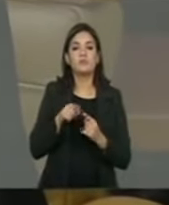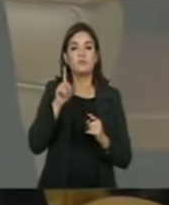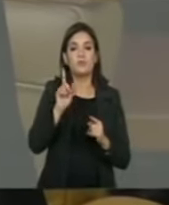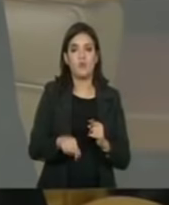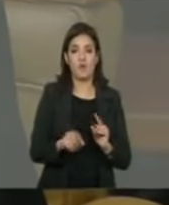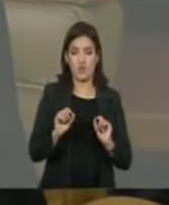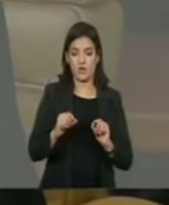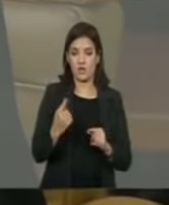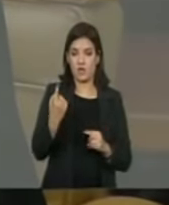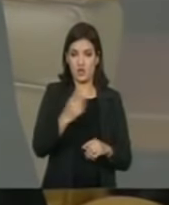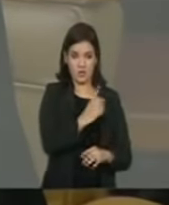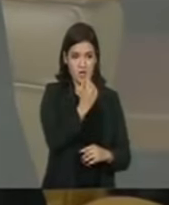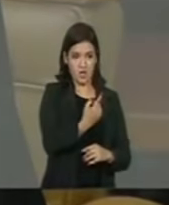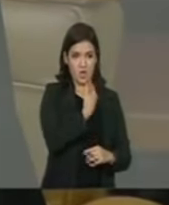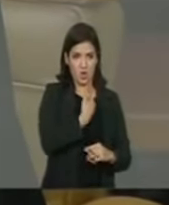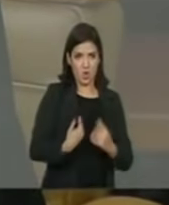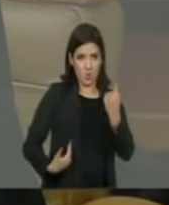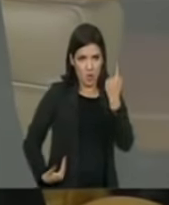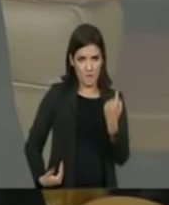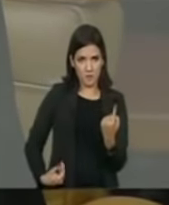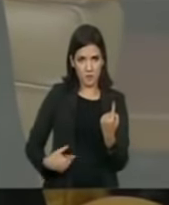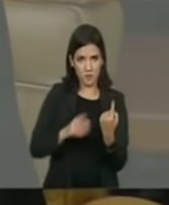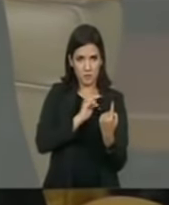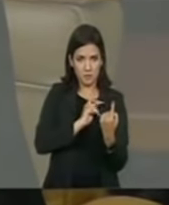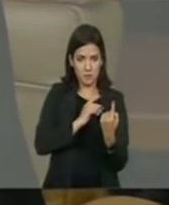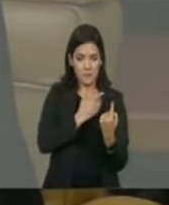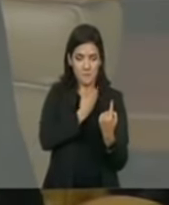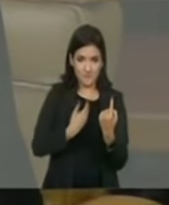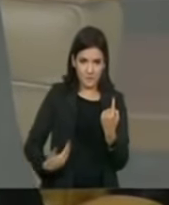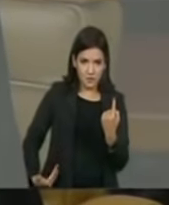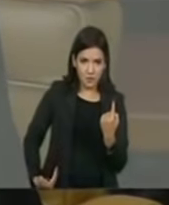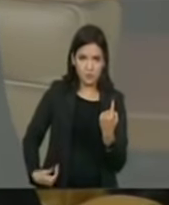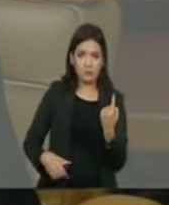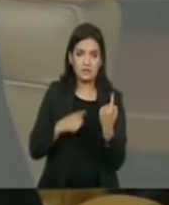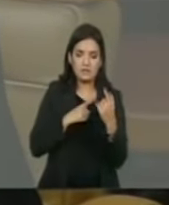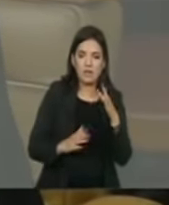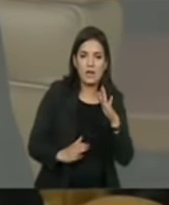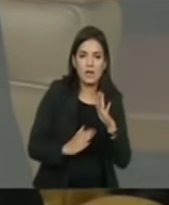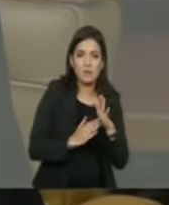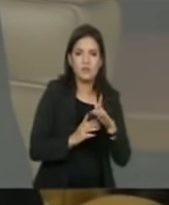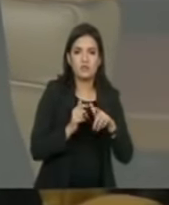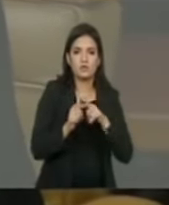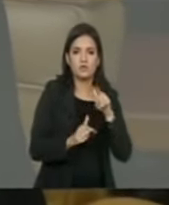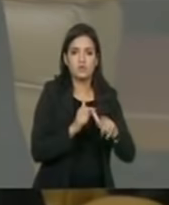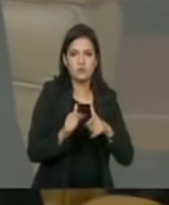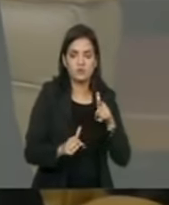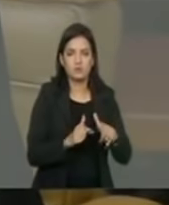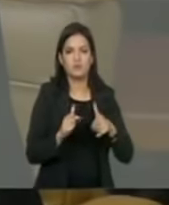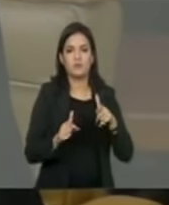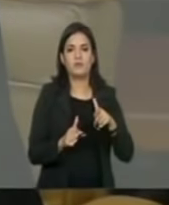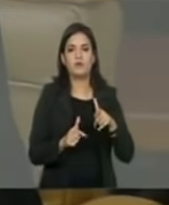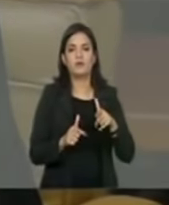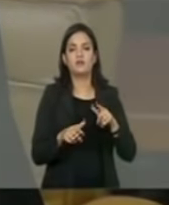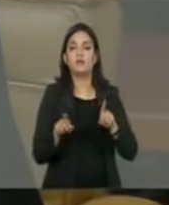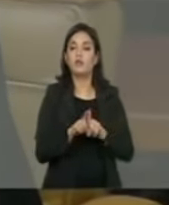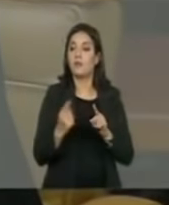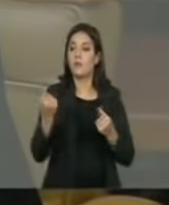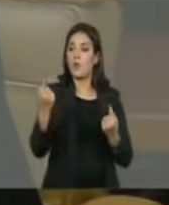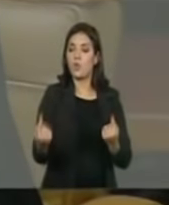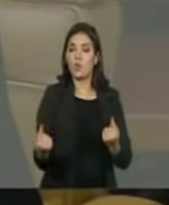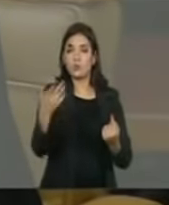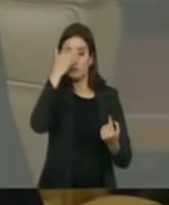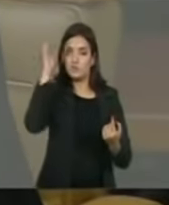o poder público que sofre limitações do desempenho das suas atividades institucionais e de outro o próprio cidadão que